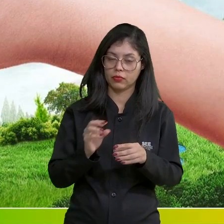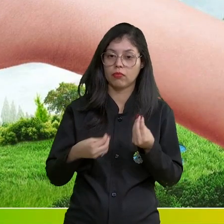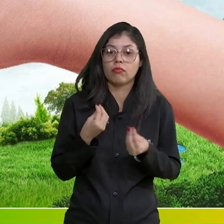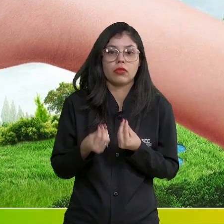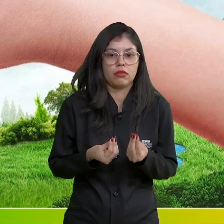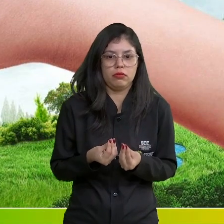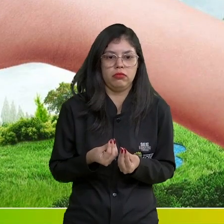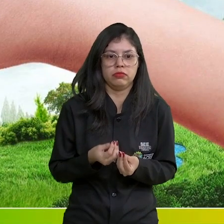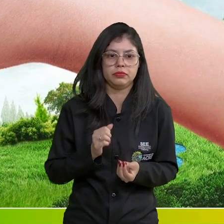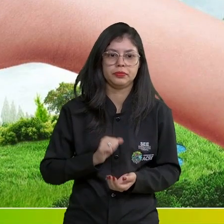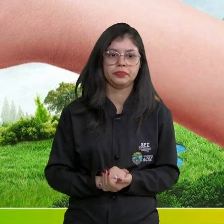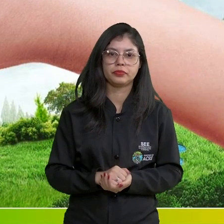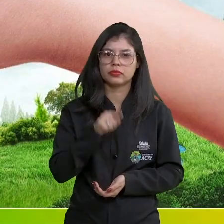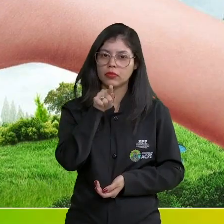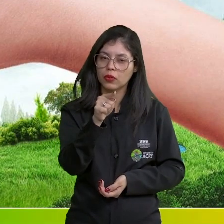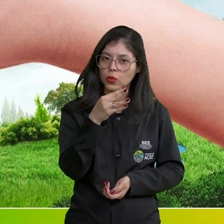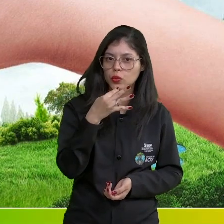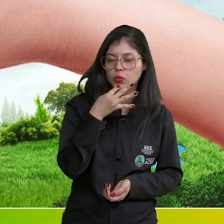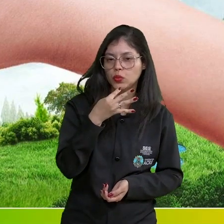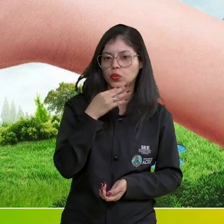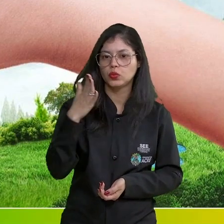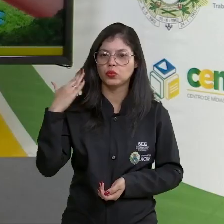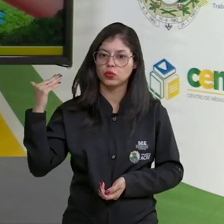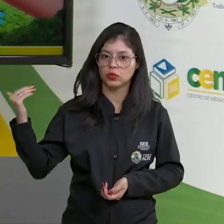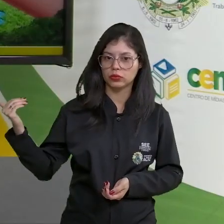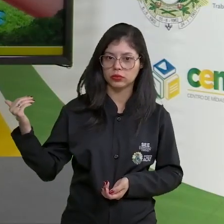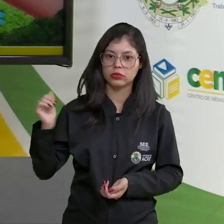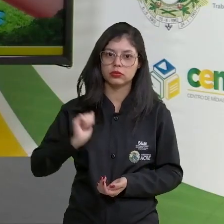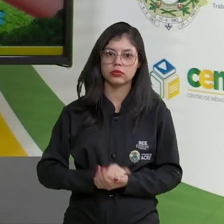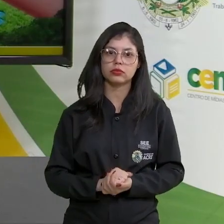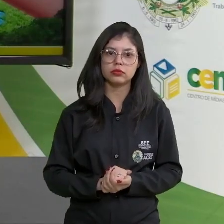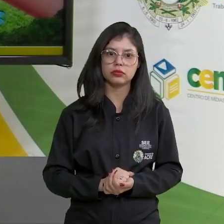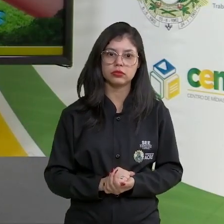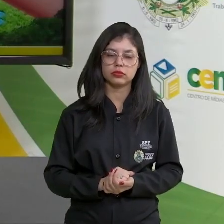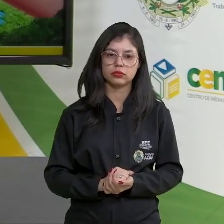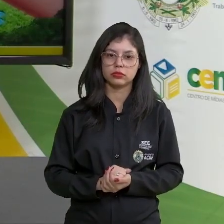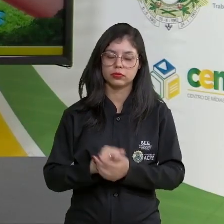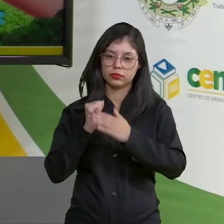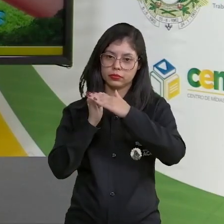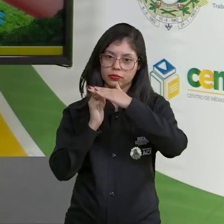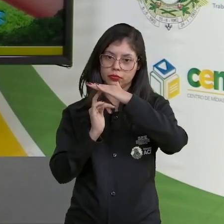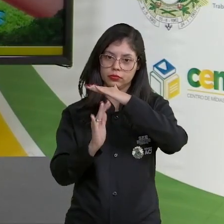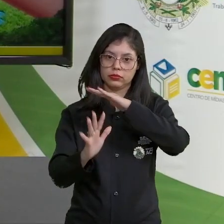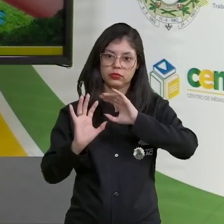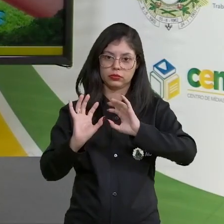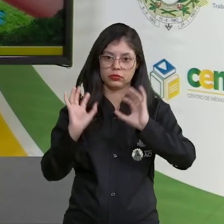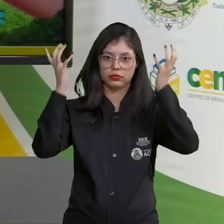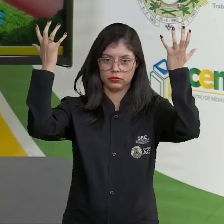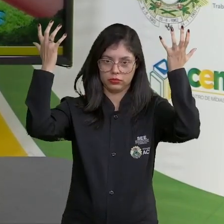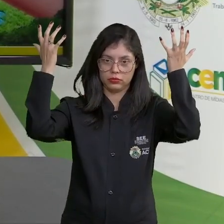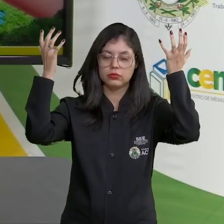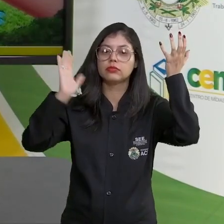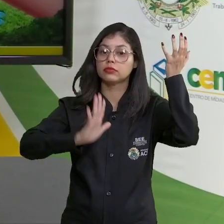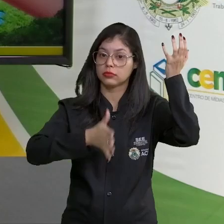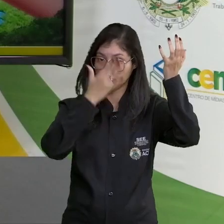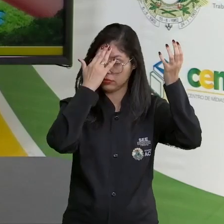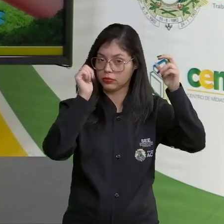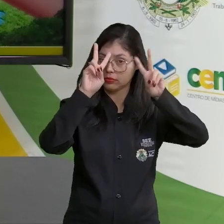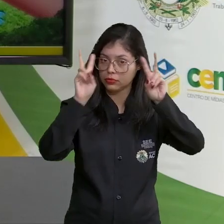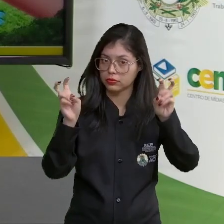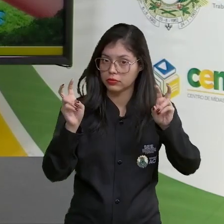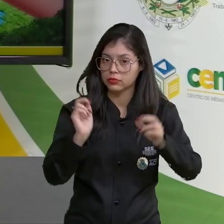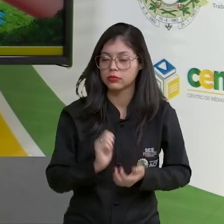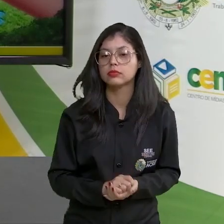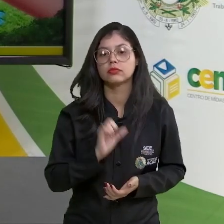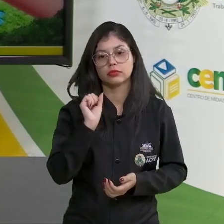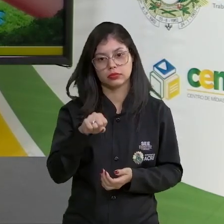afeta? Você já conhece a famosa, os imigrantes climáticos? Sabia que existe esse termo? Pois